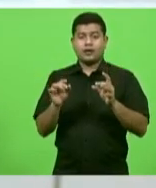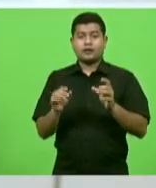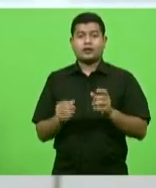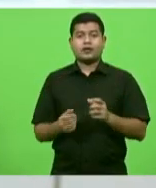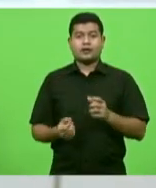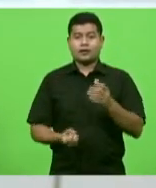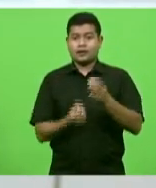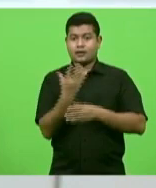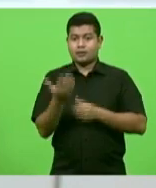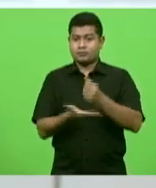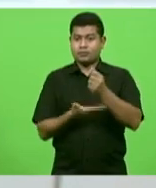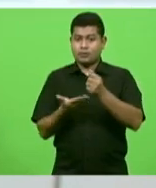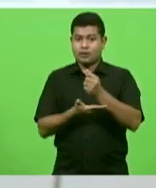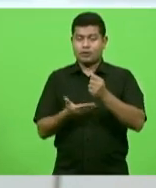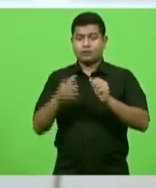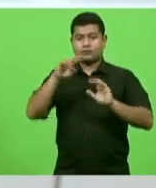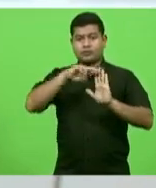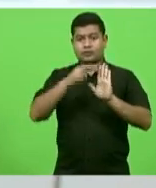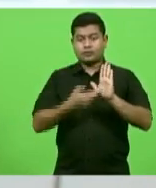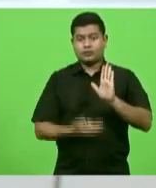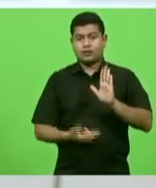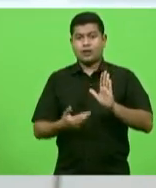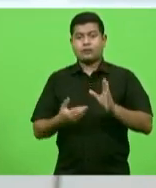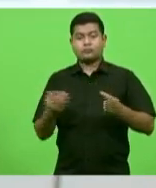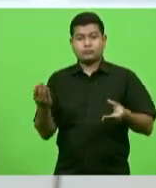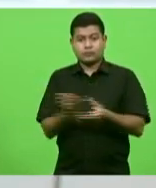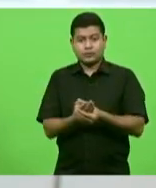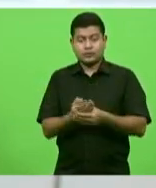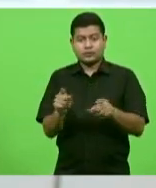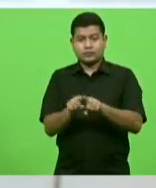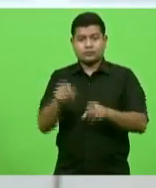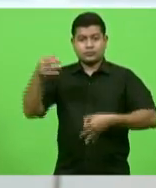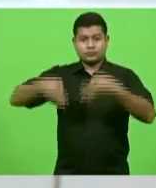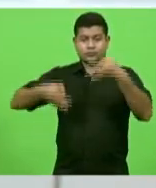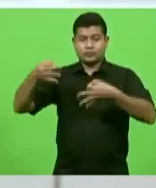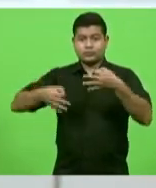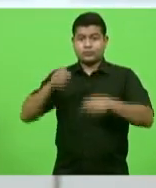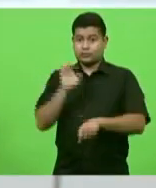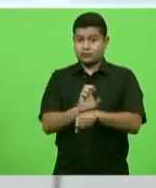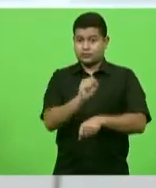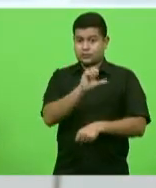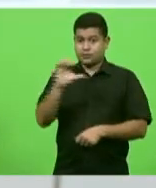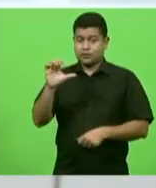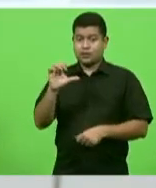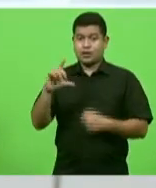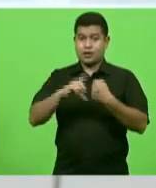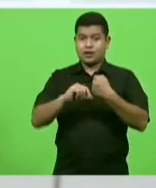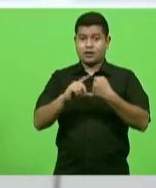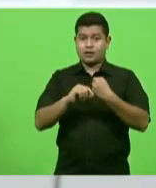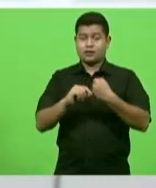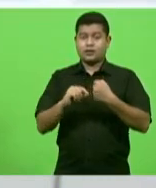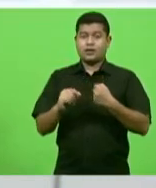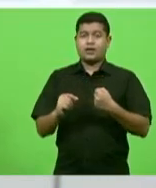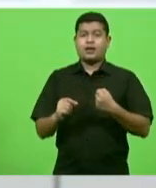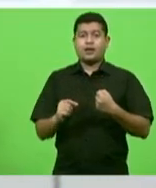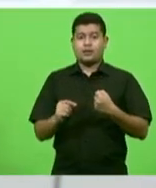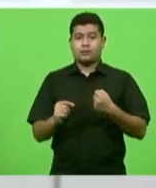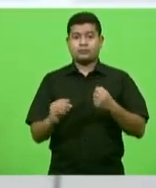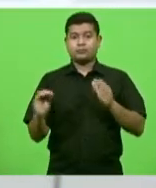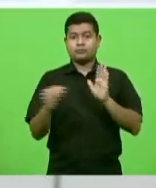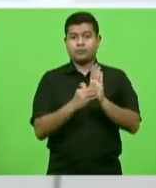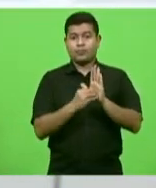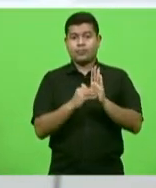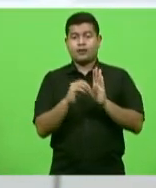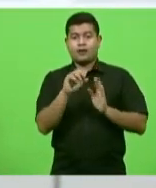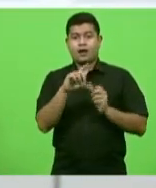do processo eo julgamento no Estado de Santa Catarina referido arquivo está reproduzido pelo artigo